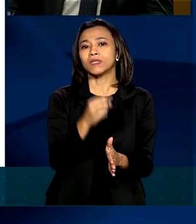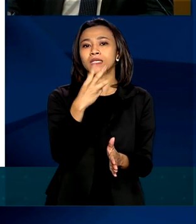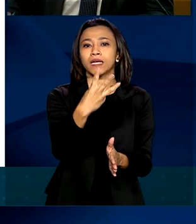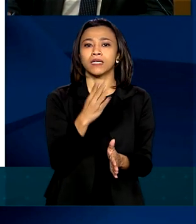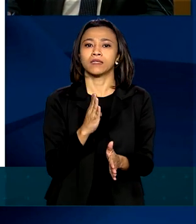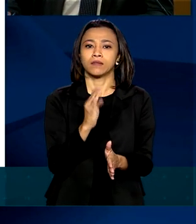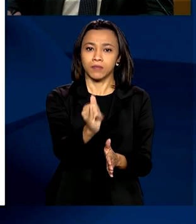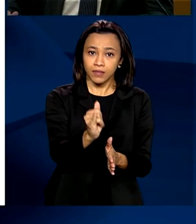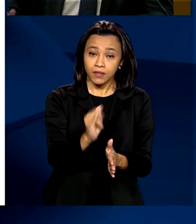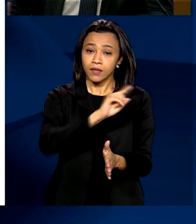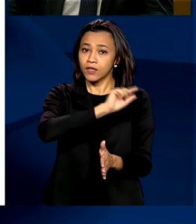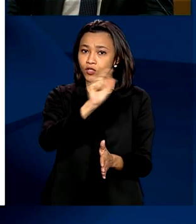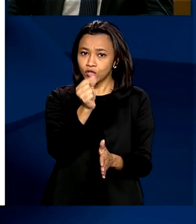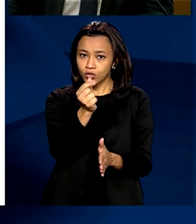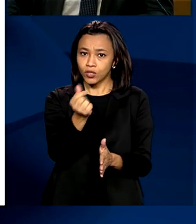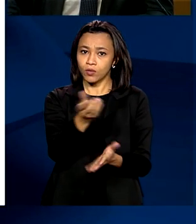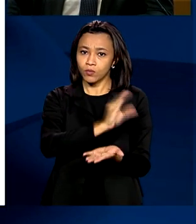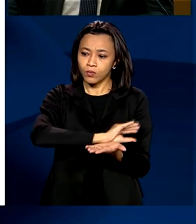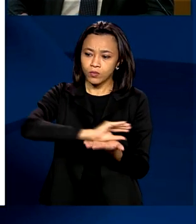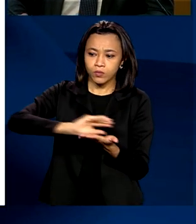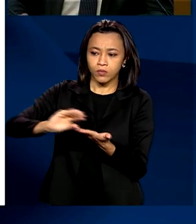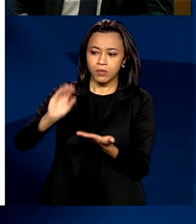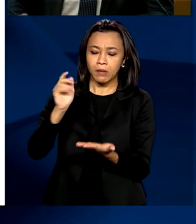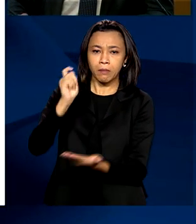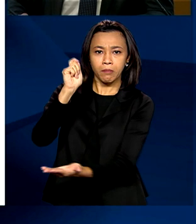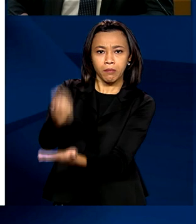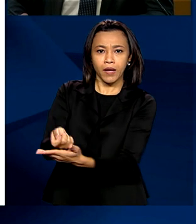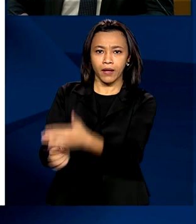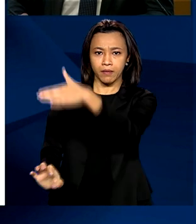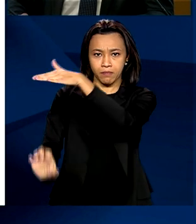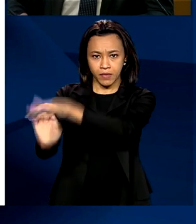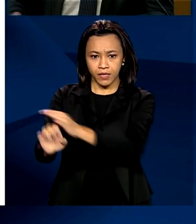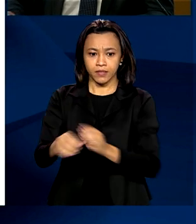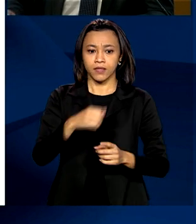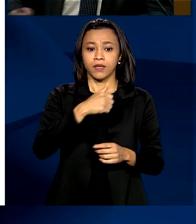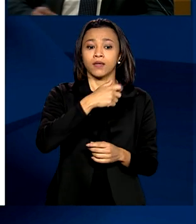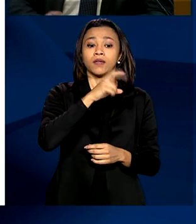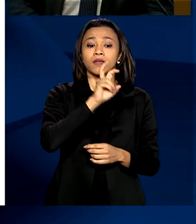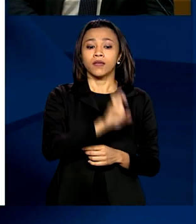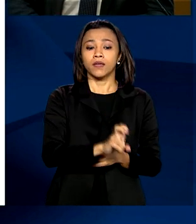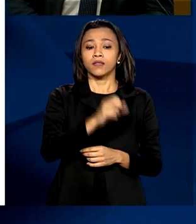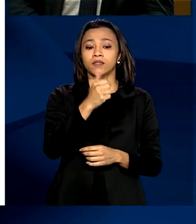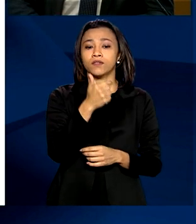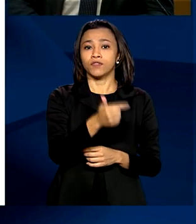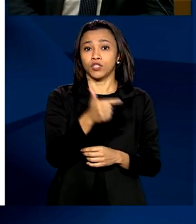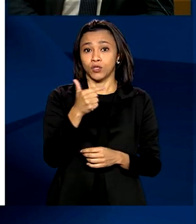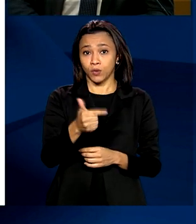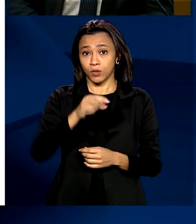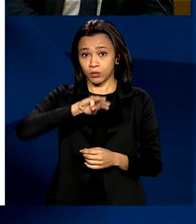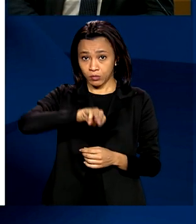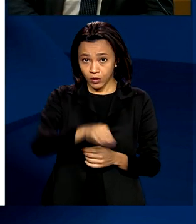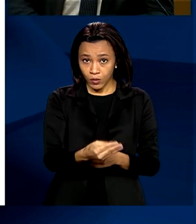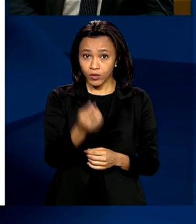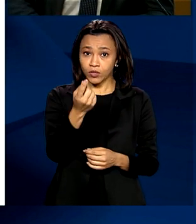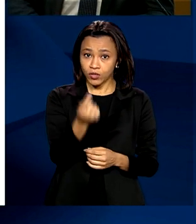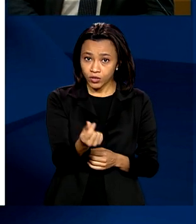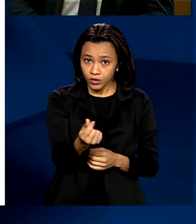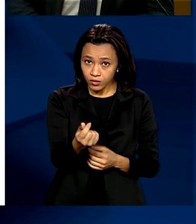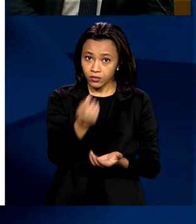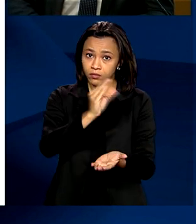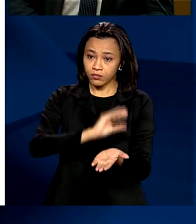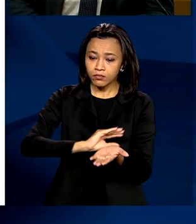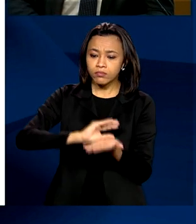correntes referentes a pagamentos à AstraZeneca. 522,1 milhões para despesas correntes necessárias